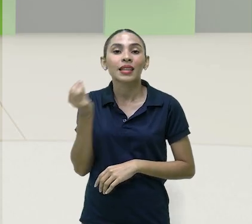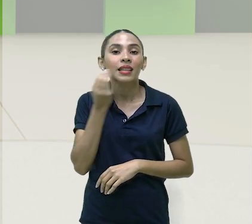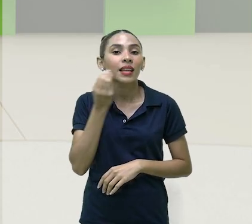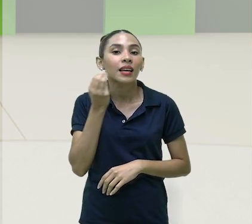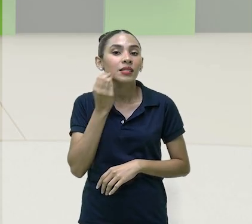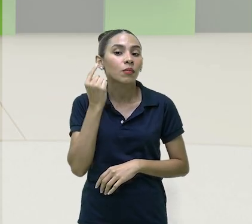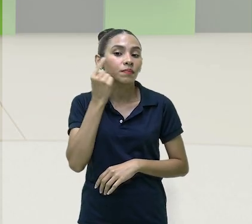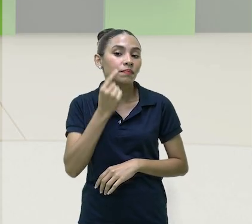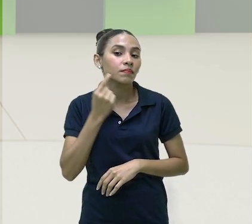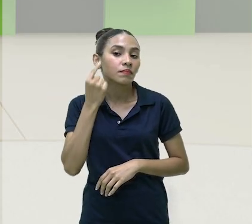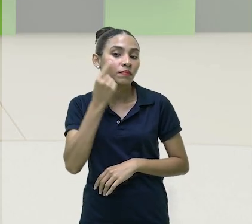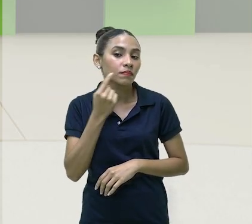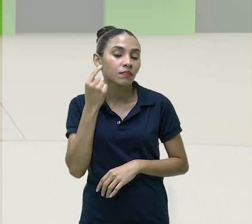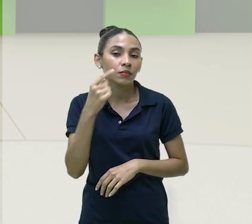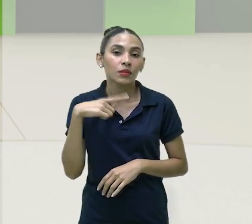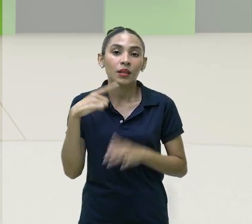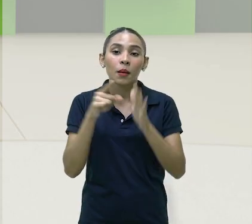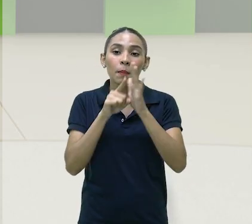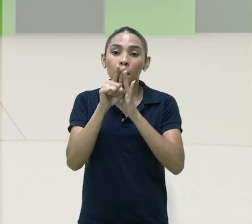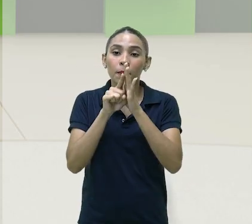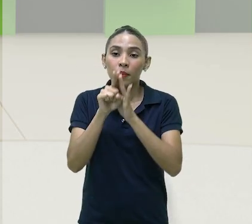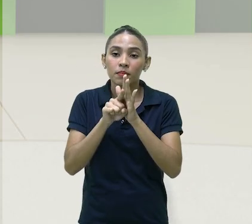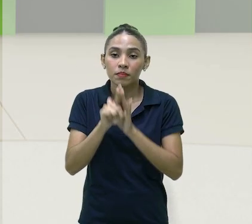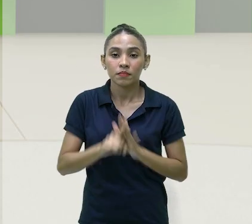bochechinha, né? Onde há investigação